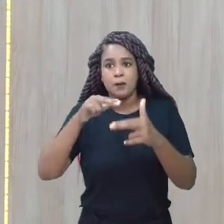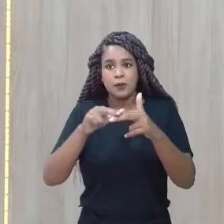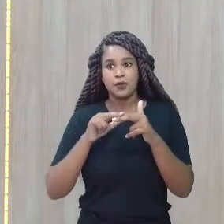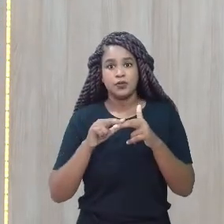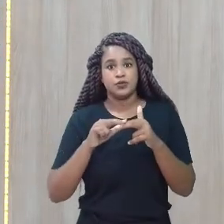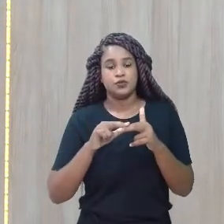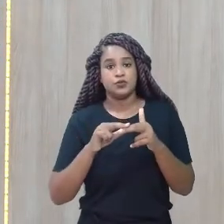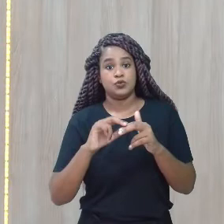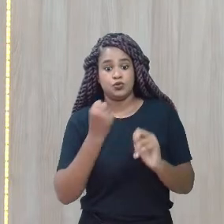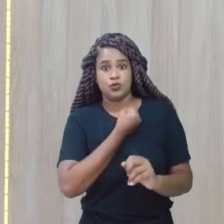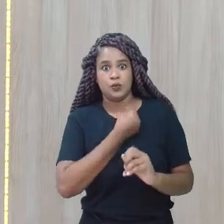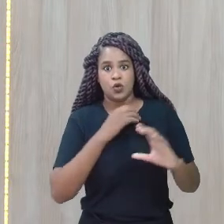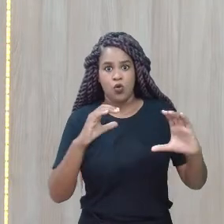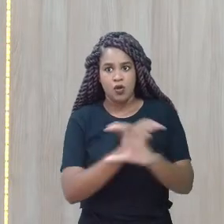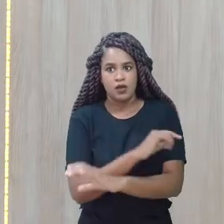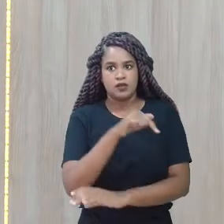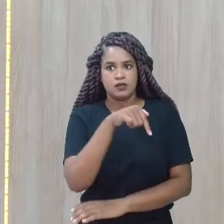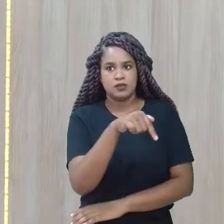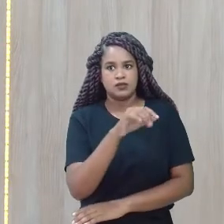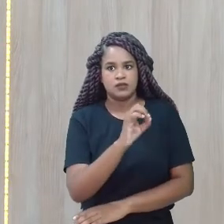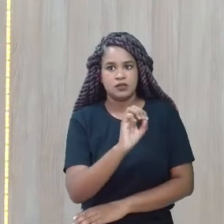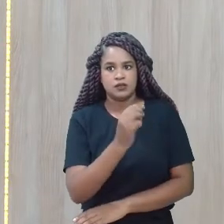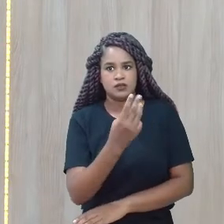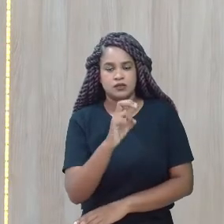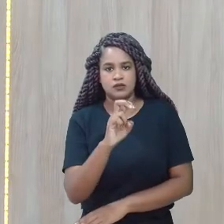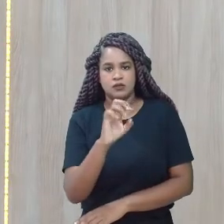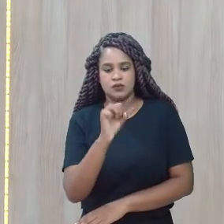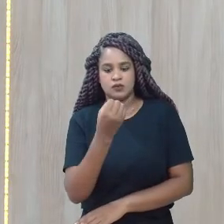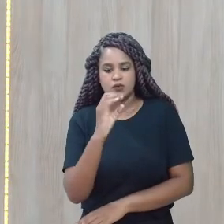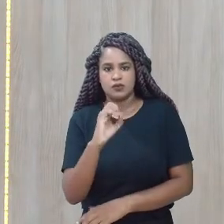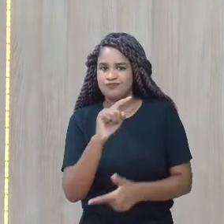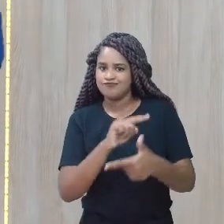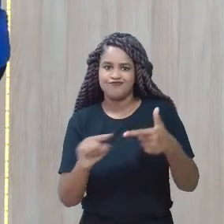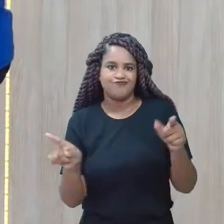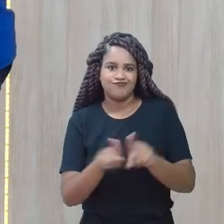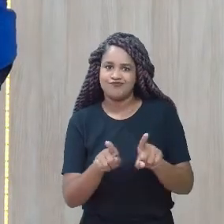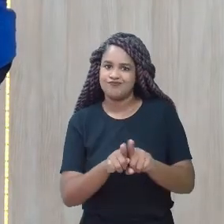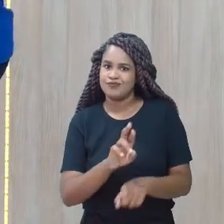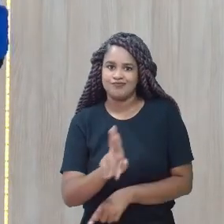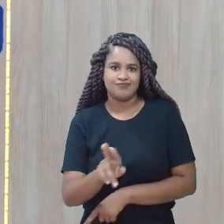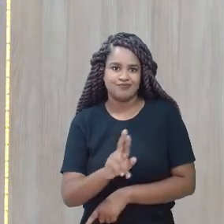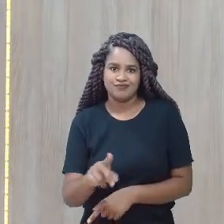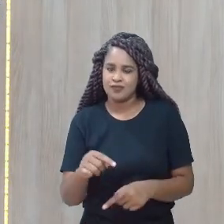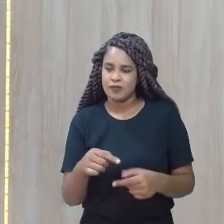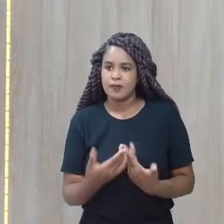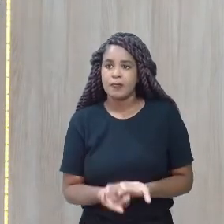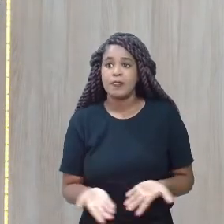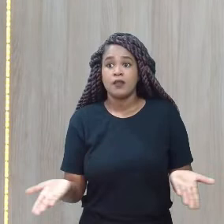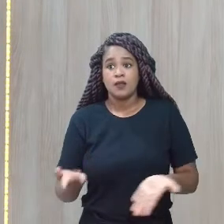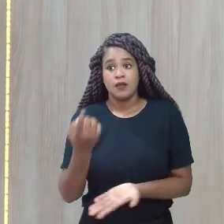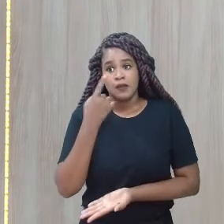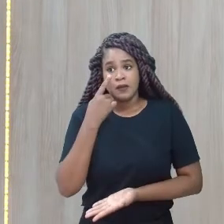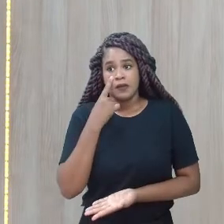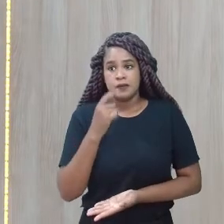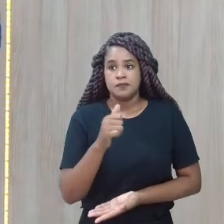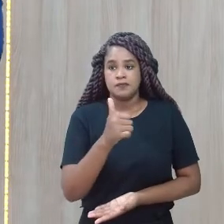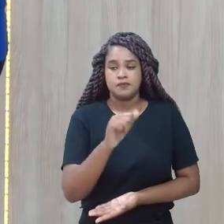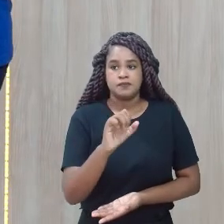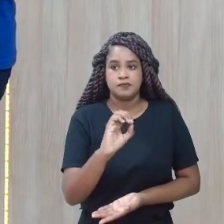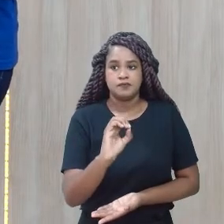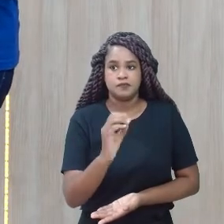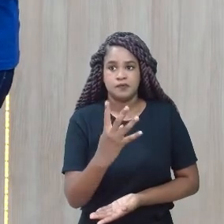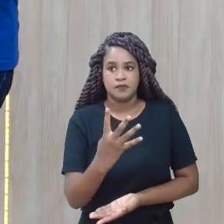todo, 703.580, não vai dividir, tá certo? Já aqui, ó,